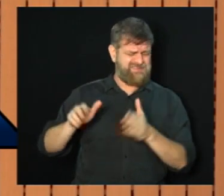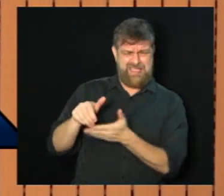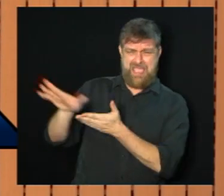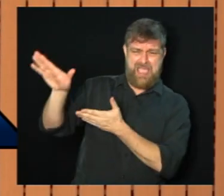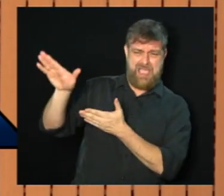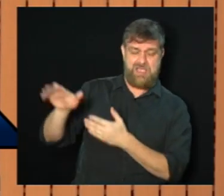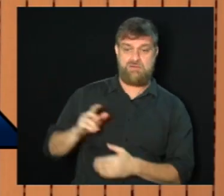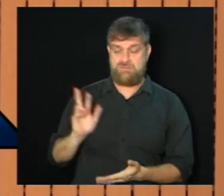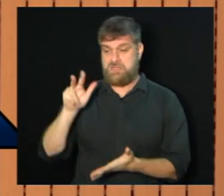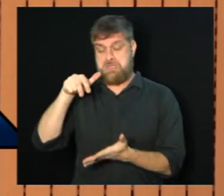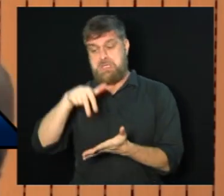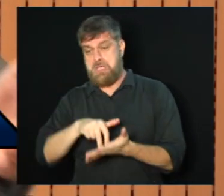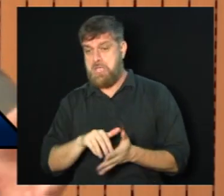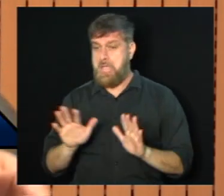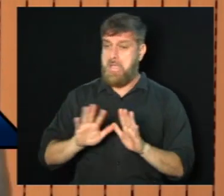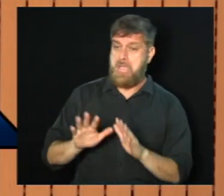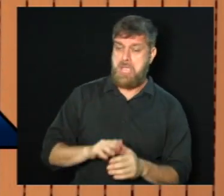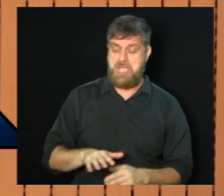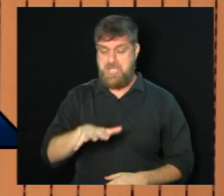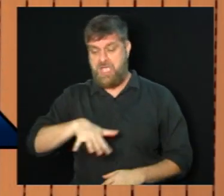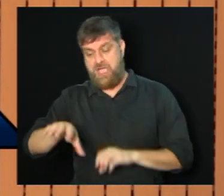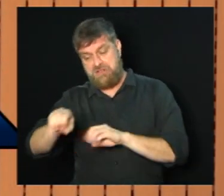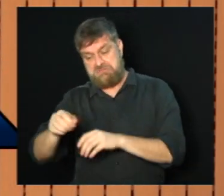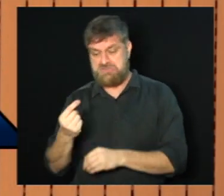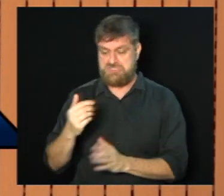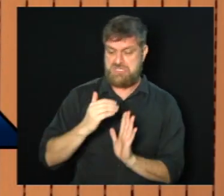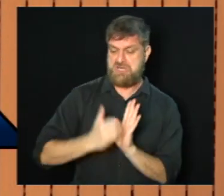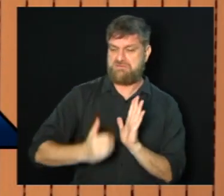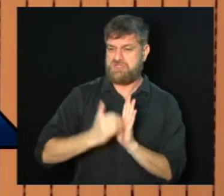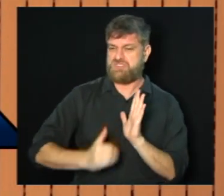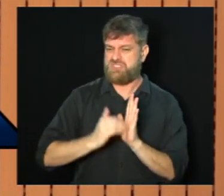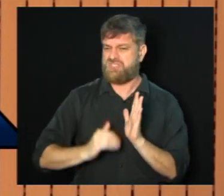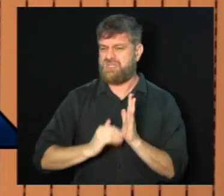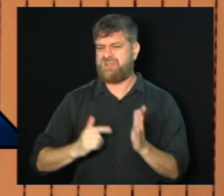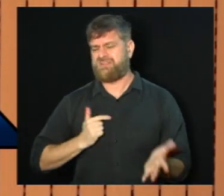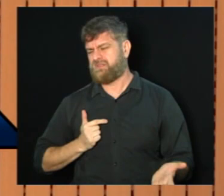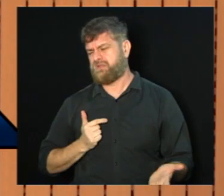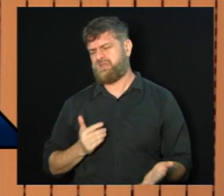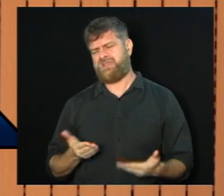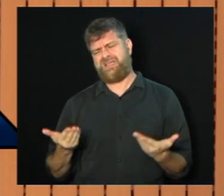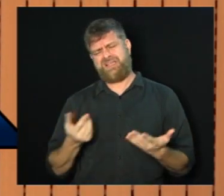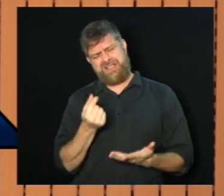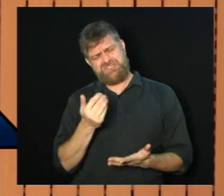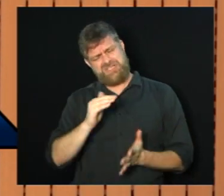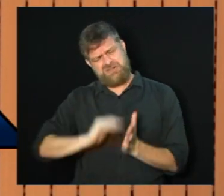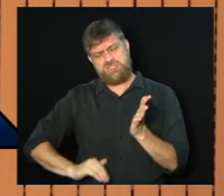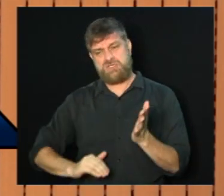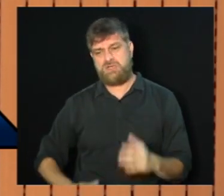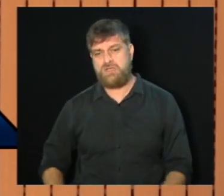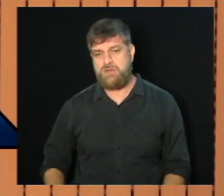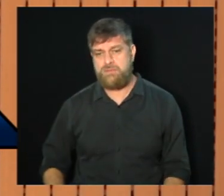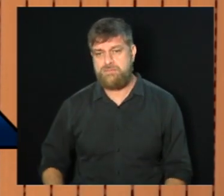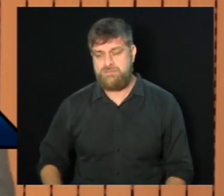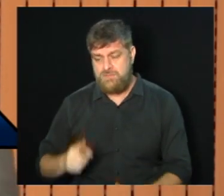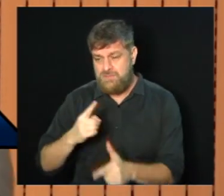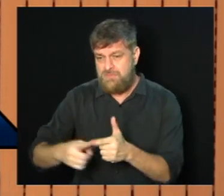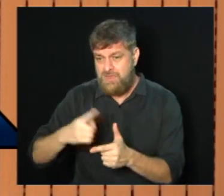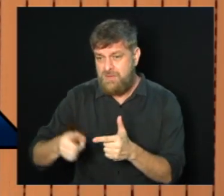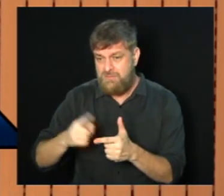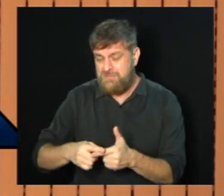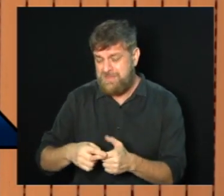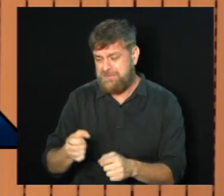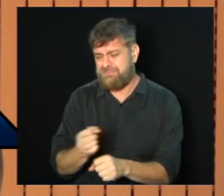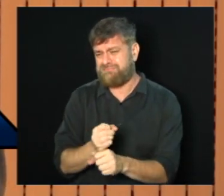Vir dizer aqui que vai tirar dinheiro da educação, tirar dinheiro da educação, para solucionar um problema